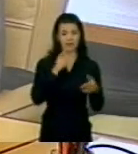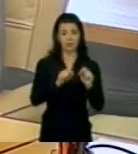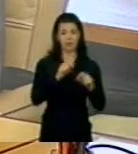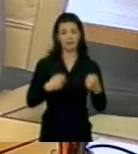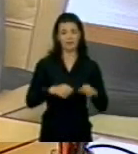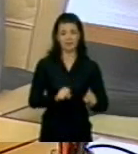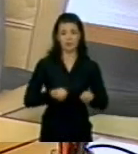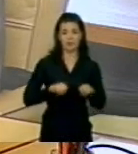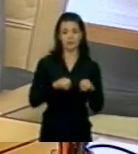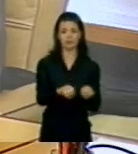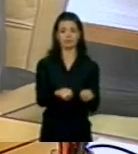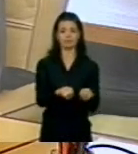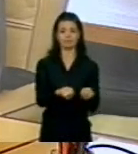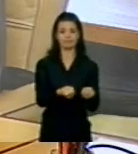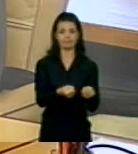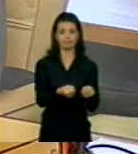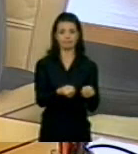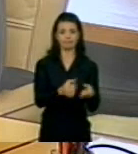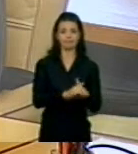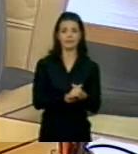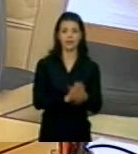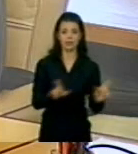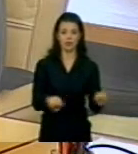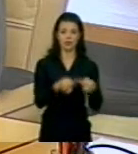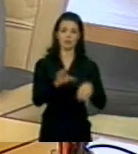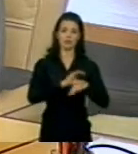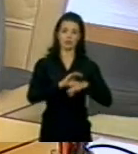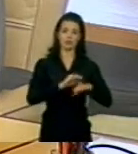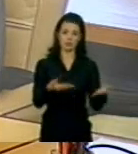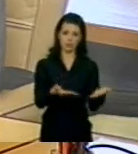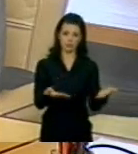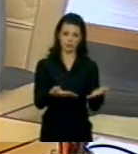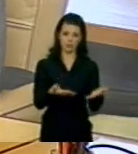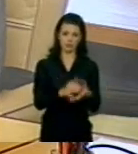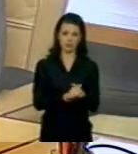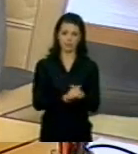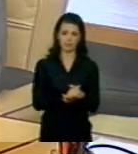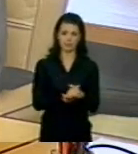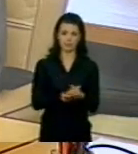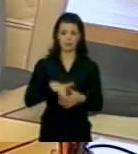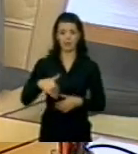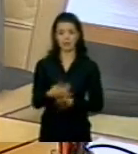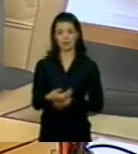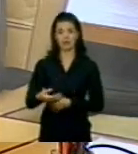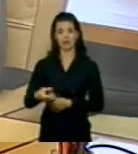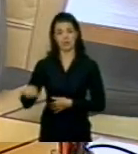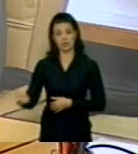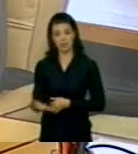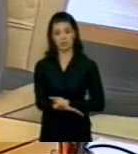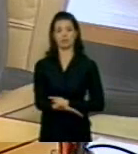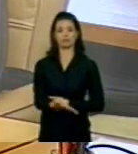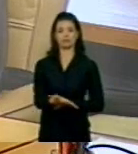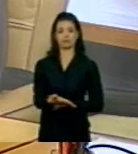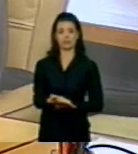de compatibilização com todo o ordenamento constitucional vigente. Portanto, tal inovação, como se alega